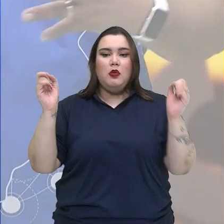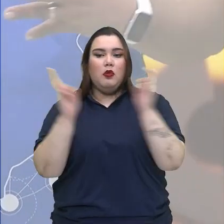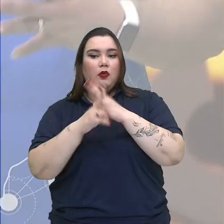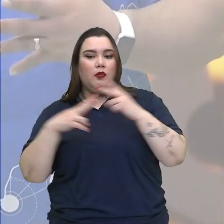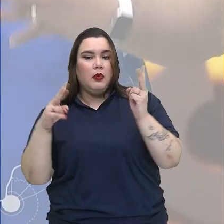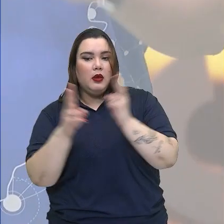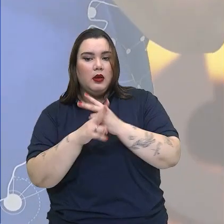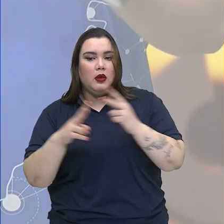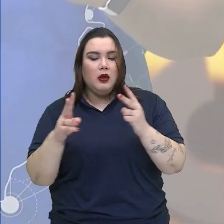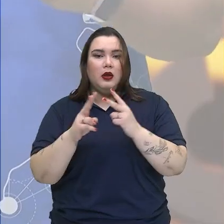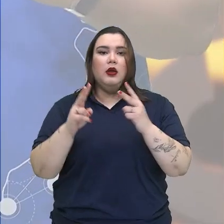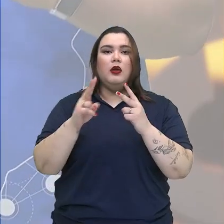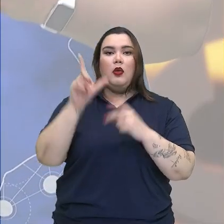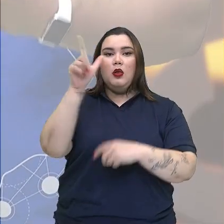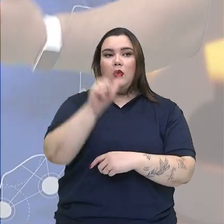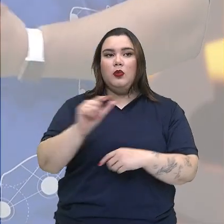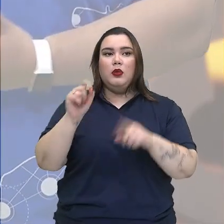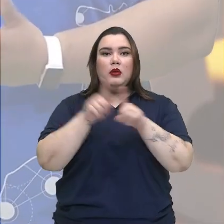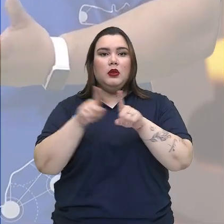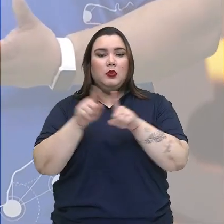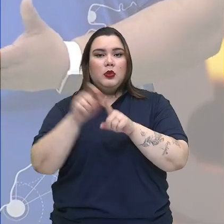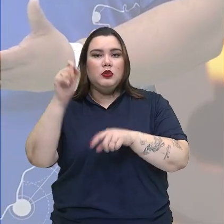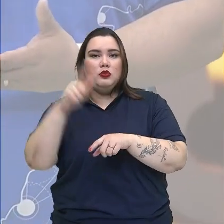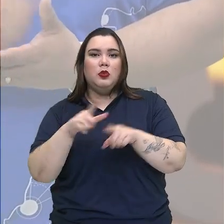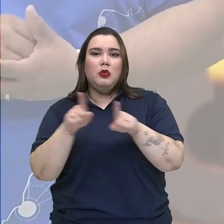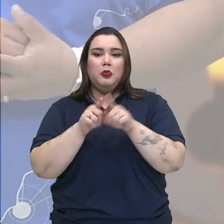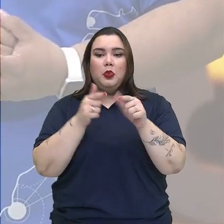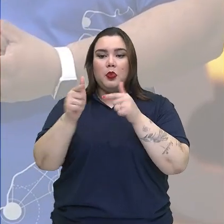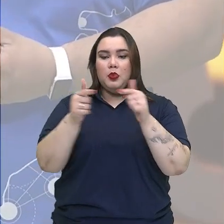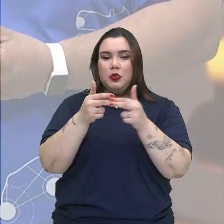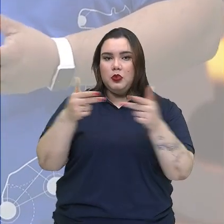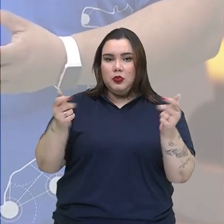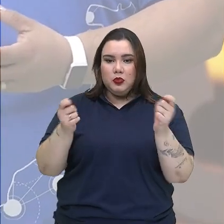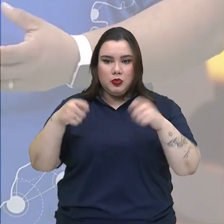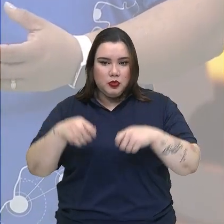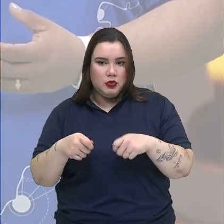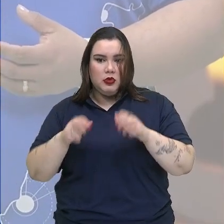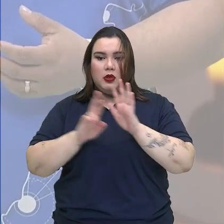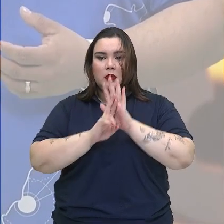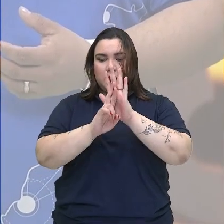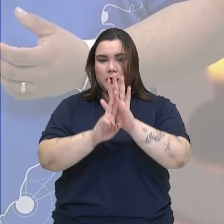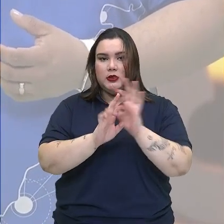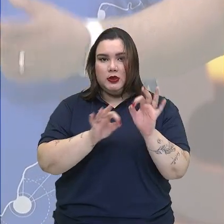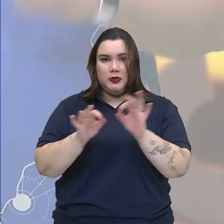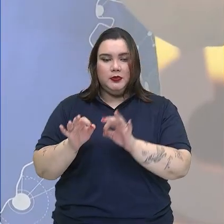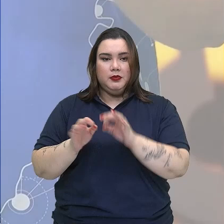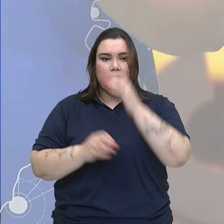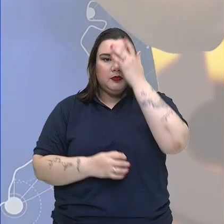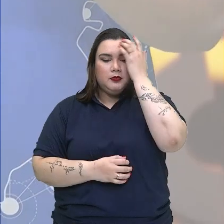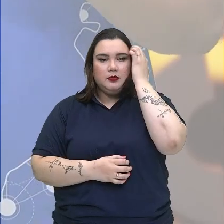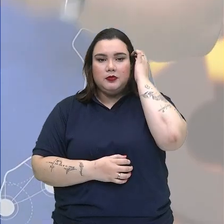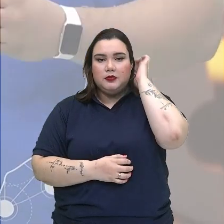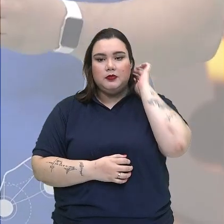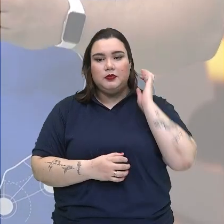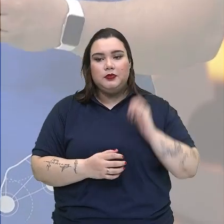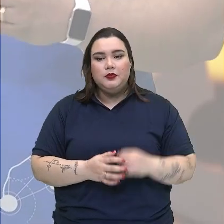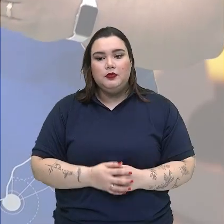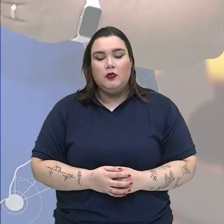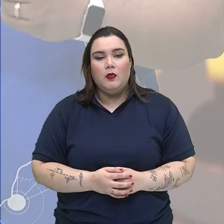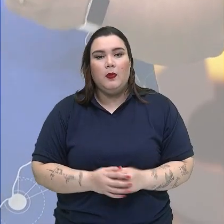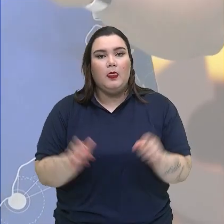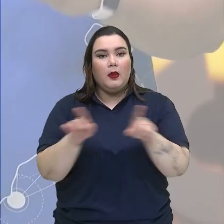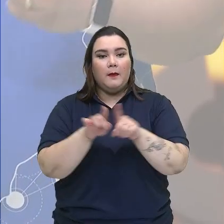a lua, o sol e outras coisas também que podiam representar essas divindades. Nós vamos ter também ainda rituais de